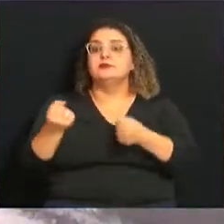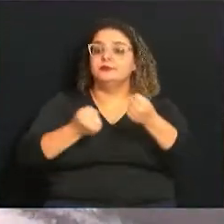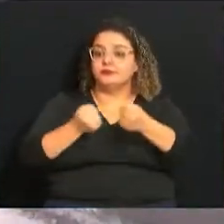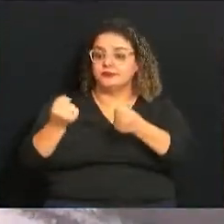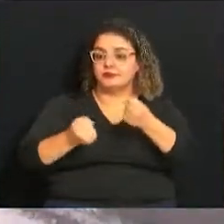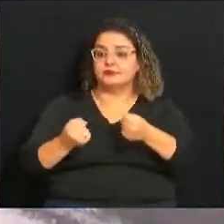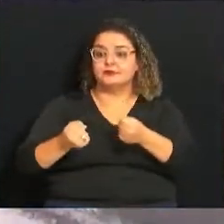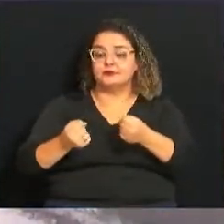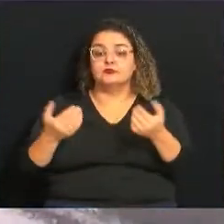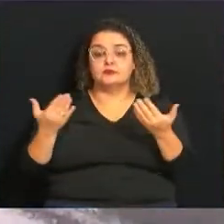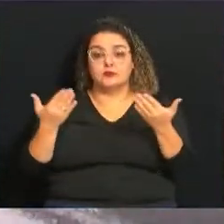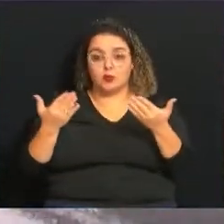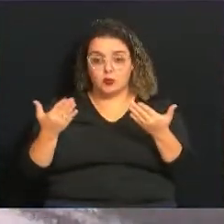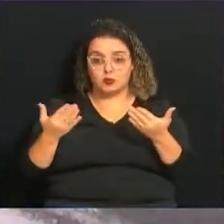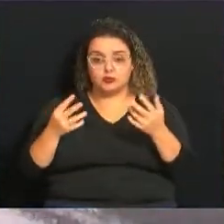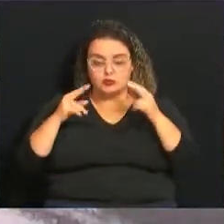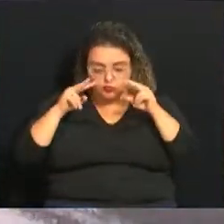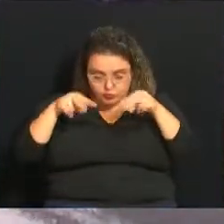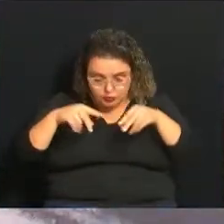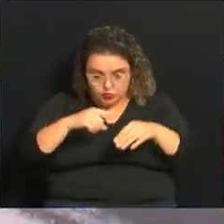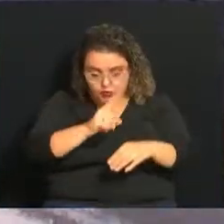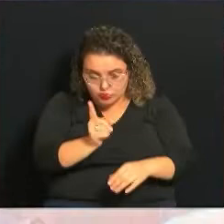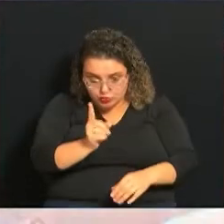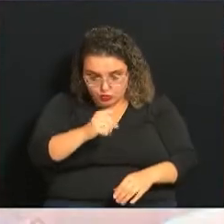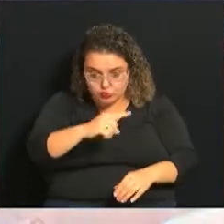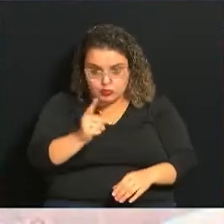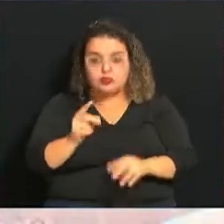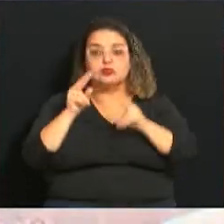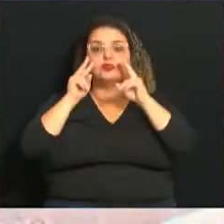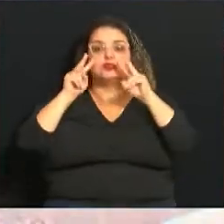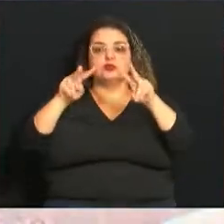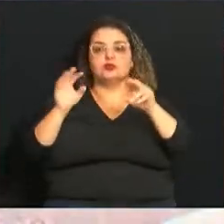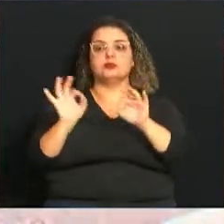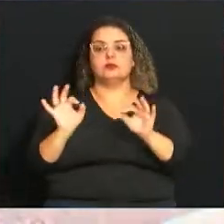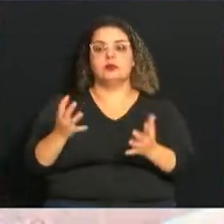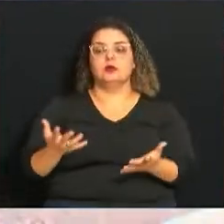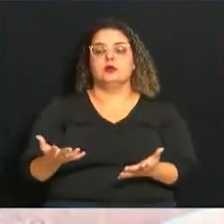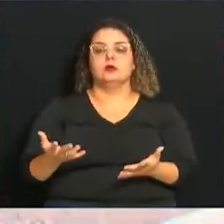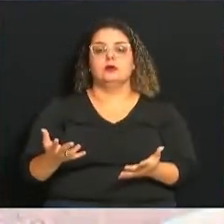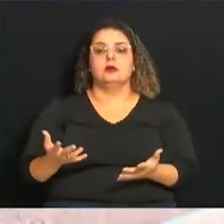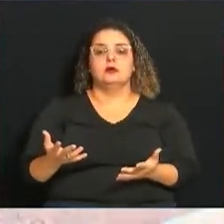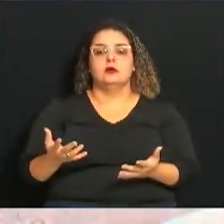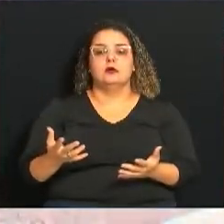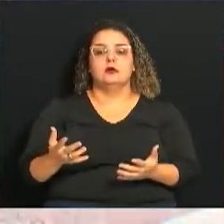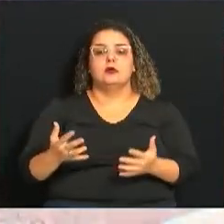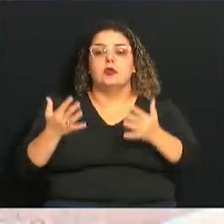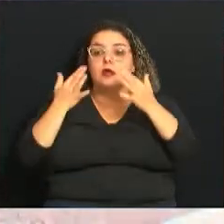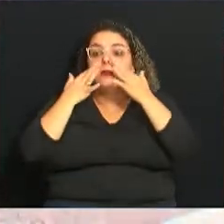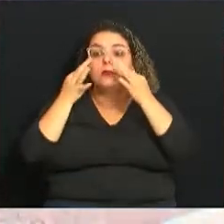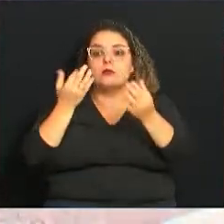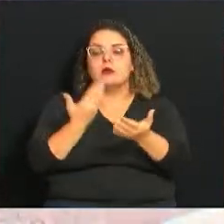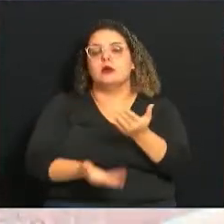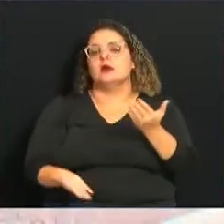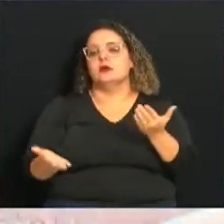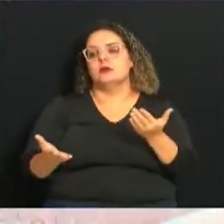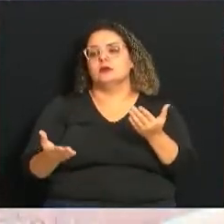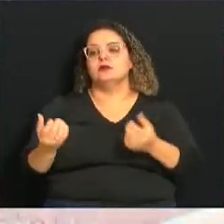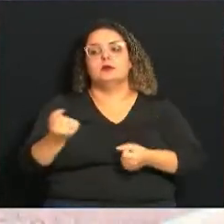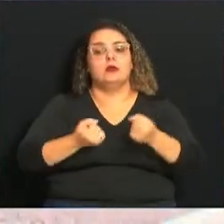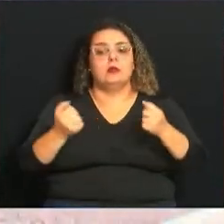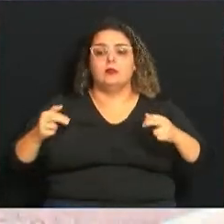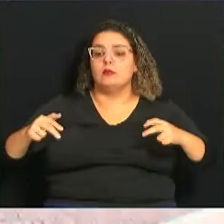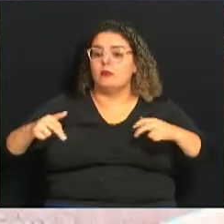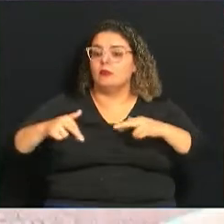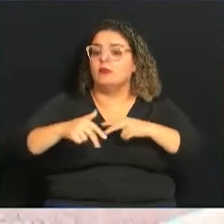olha muito mais para o velocímetro do que para o para-brisa. Então isso acaba tirando a atenção de um motorista com o pedestre, com aquele que